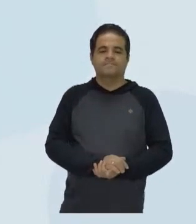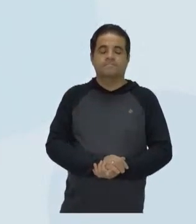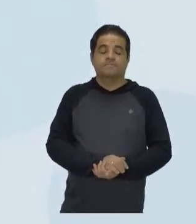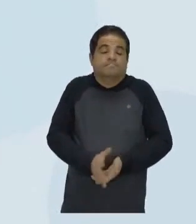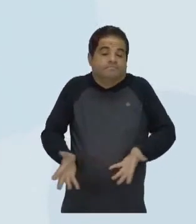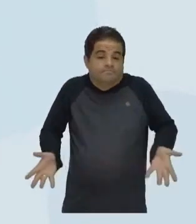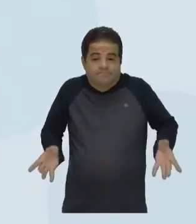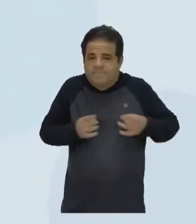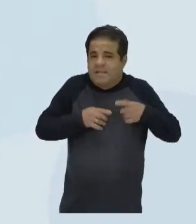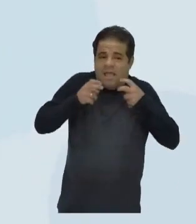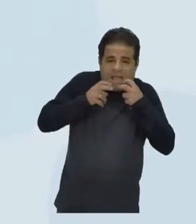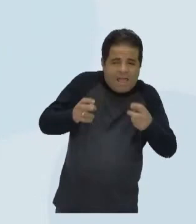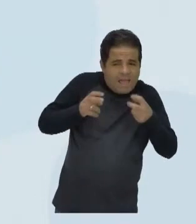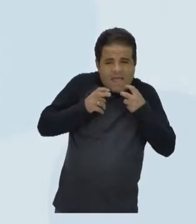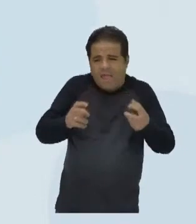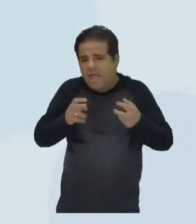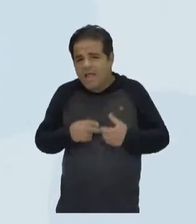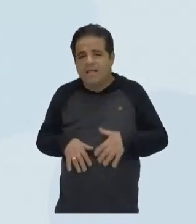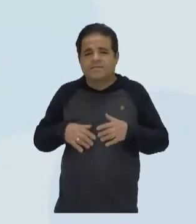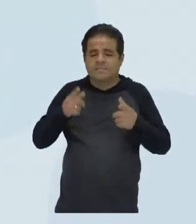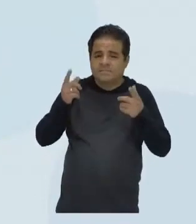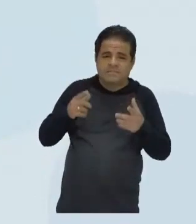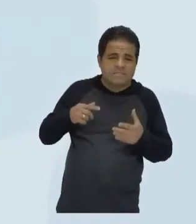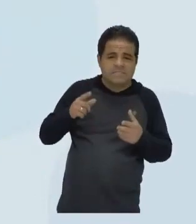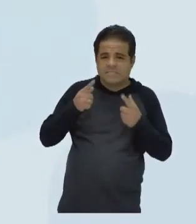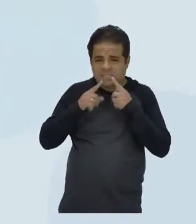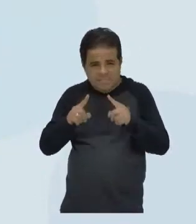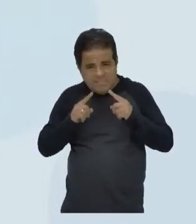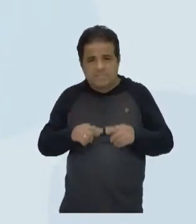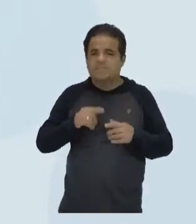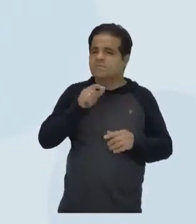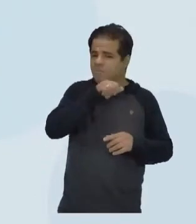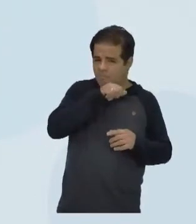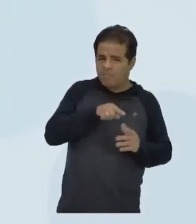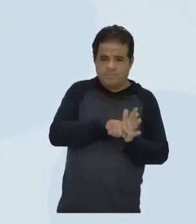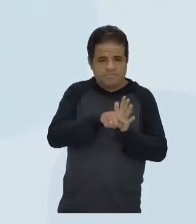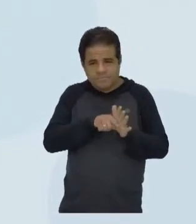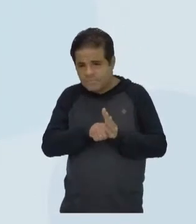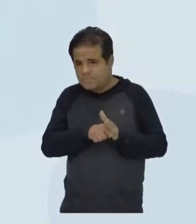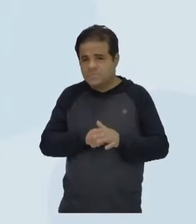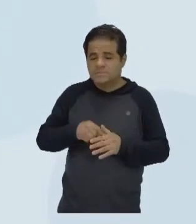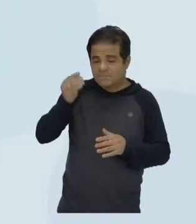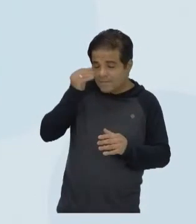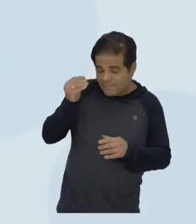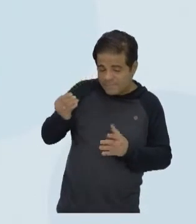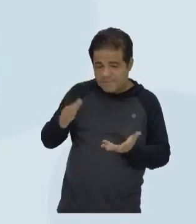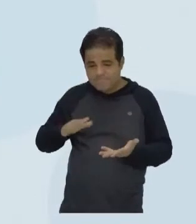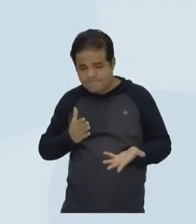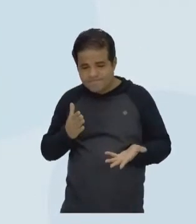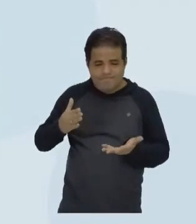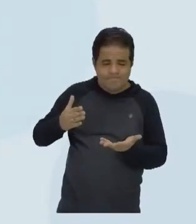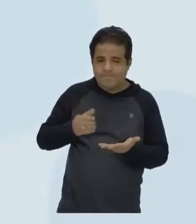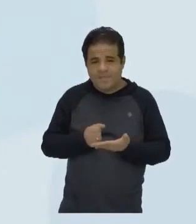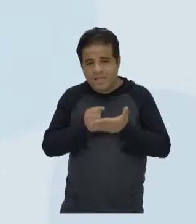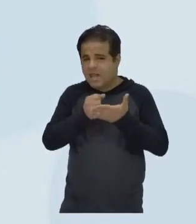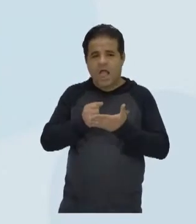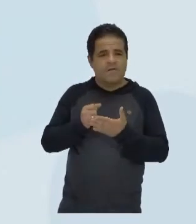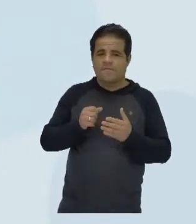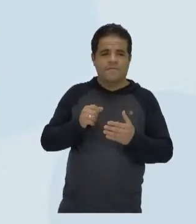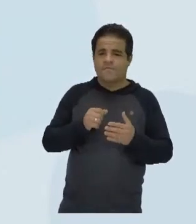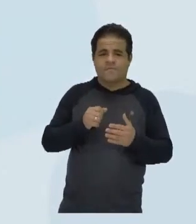Com medo das birras, as mães tentam, segundo a pesquisa, driblar os filhos e não os levar às